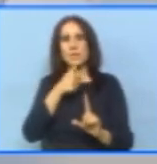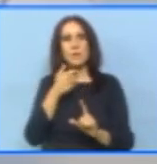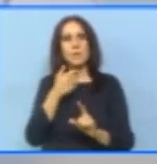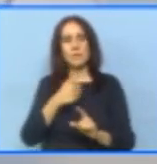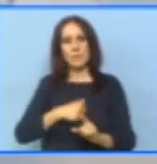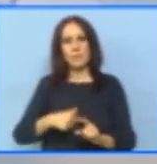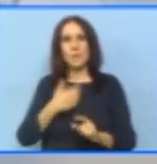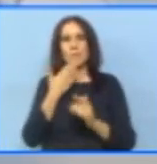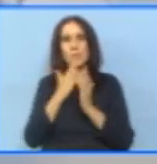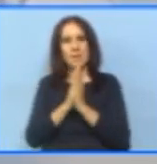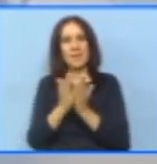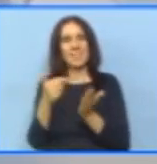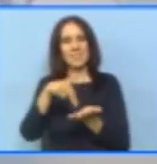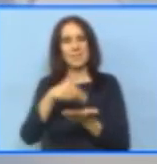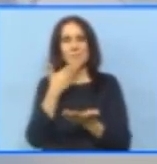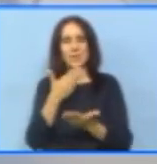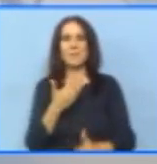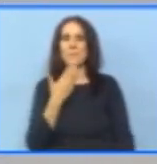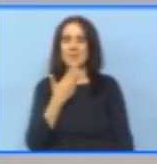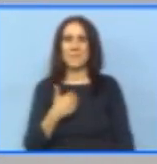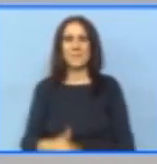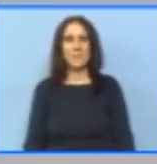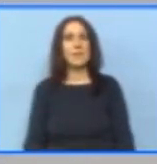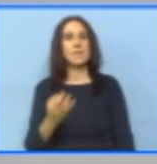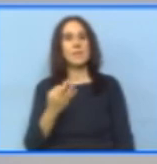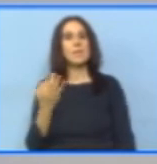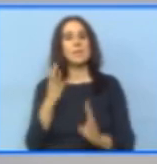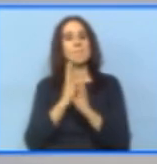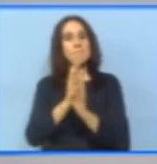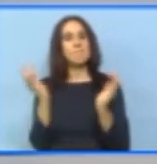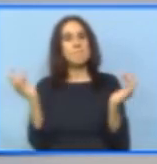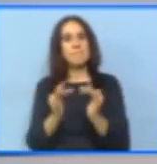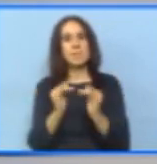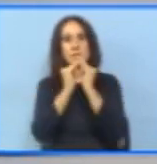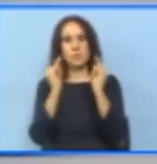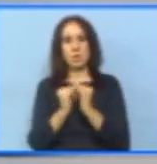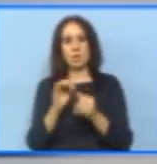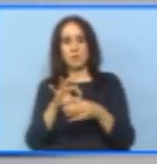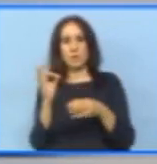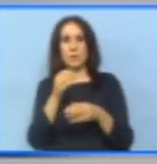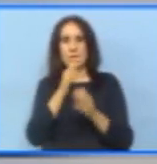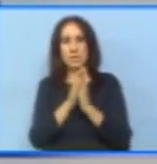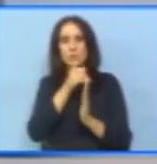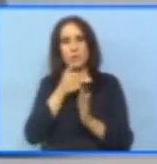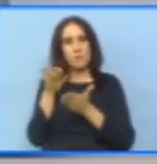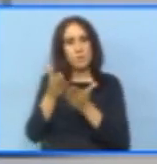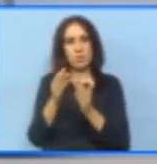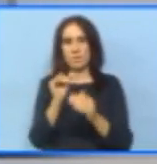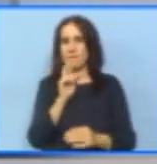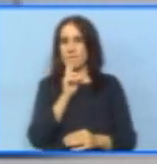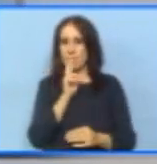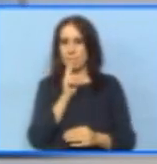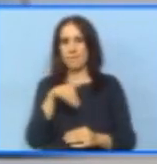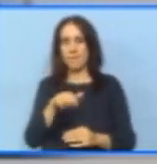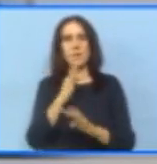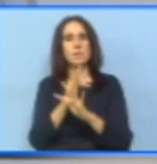por ter estado neste programa a apresentar esta iniciativa da peregrinação internacional da Fundação Ajuda à Igreja que Sofre, a Fátima, no contexto